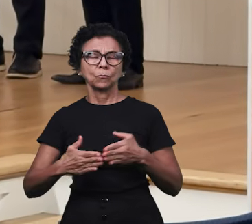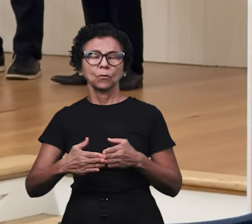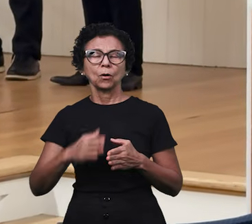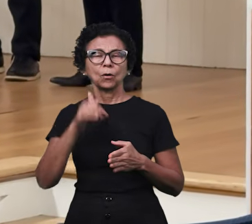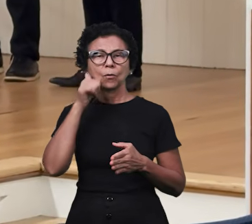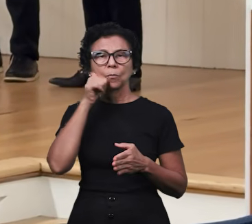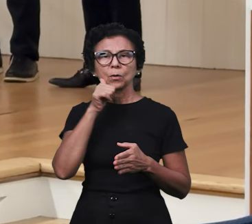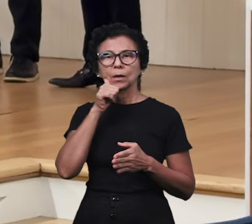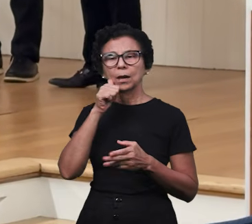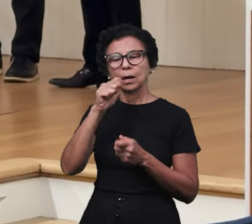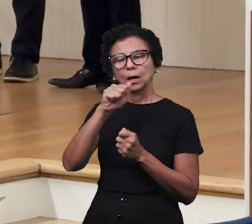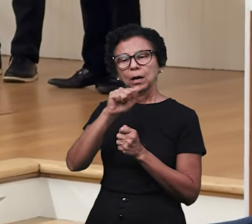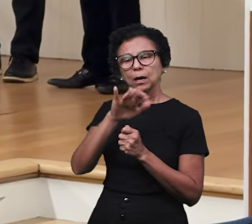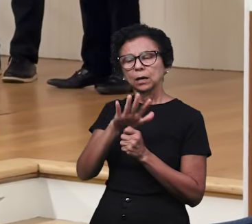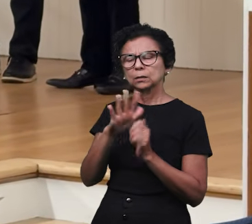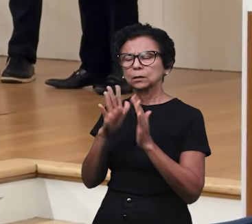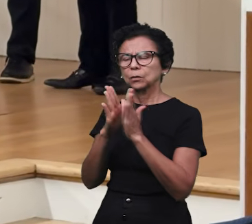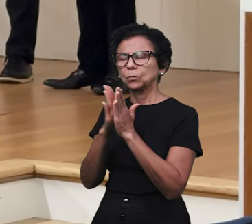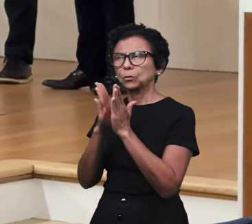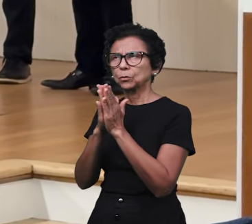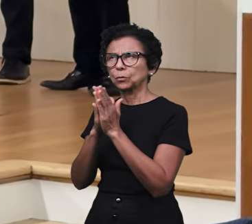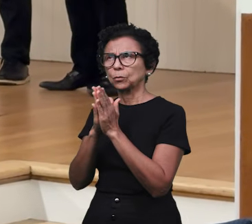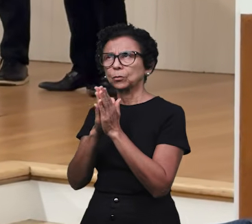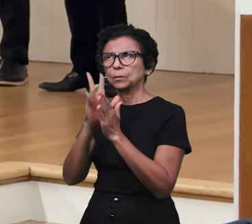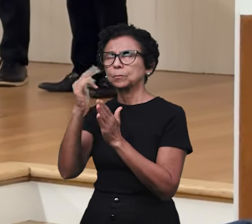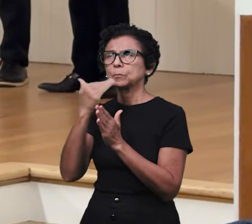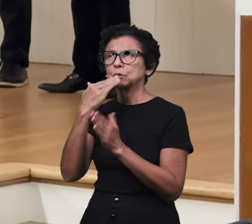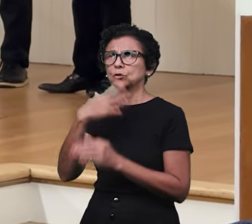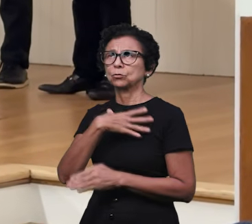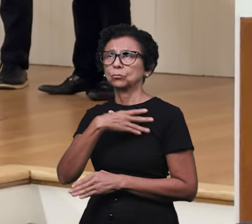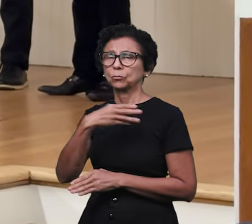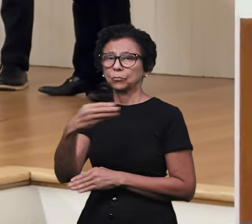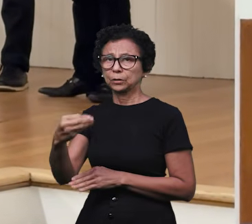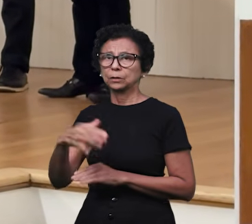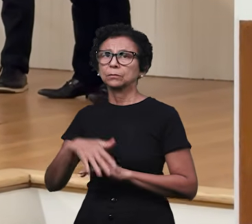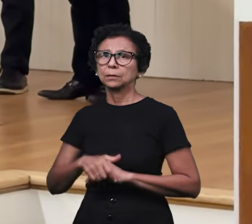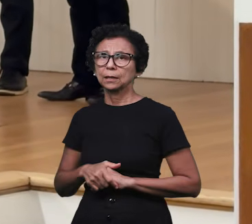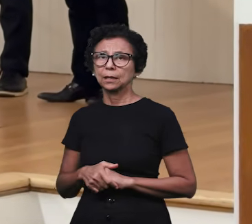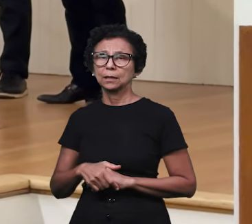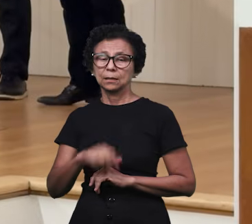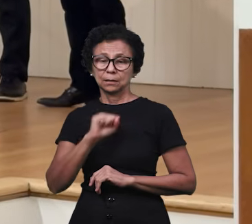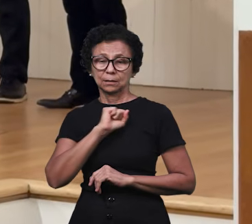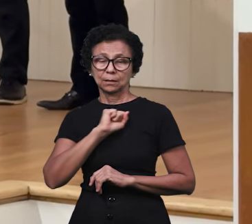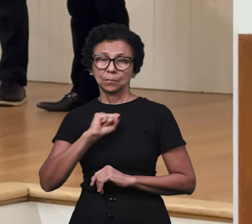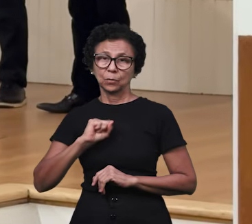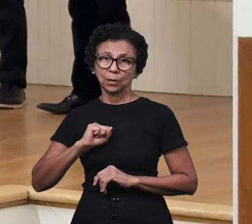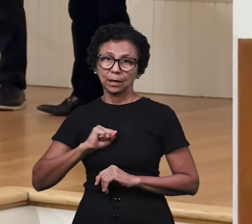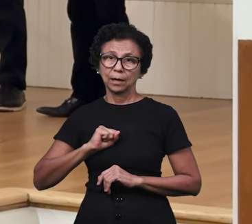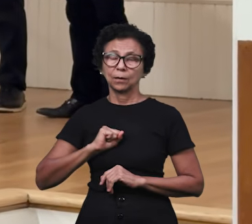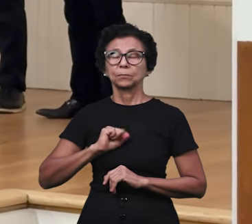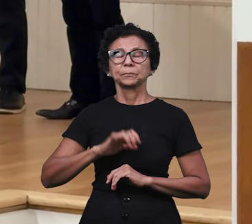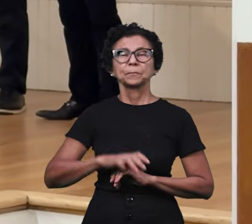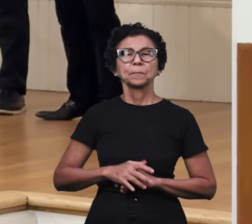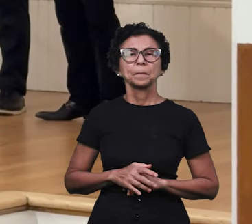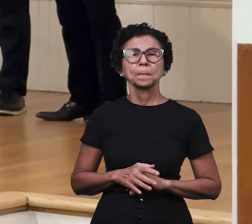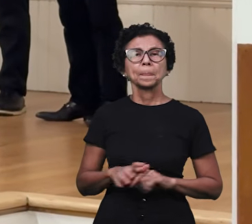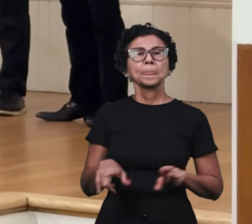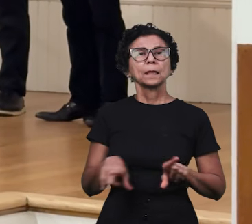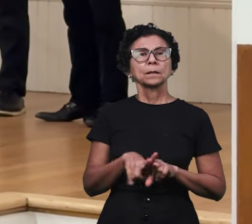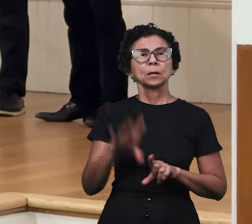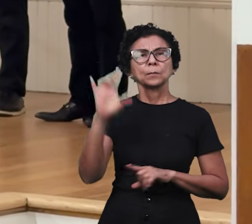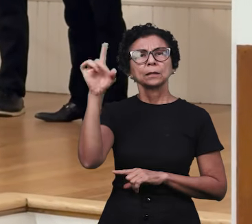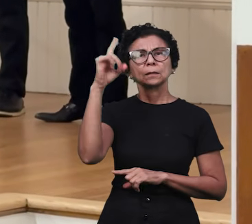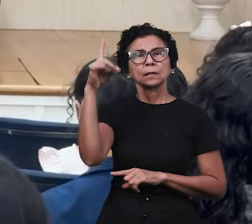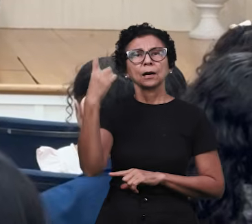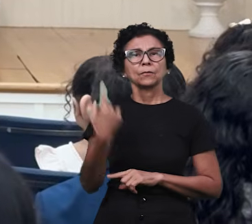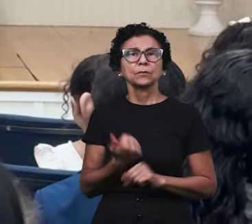oração e a de dedicar Samuel ao Senhor, um profeta grandemente usado por Deus desde muito jovem. Da mesma forma,